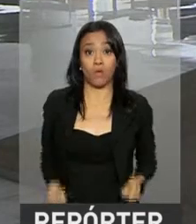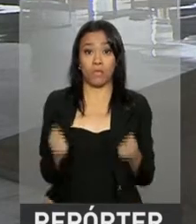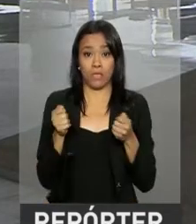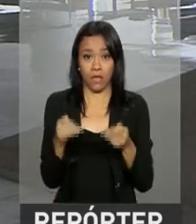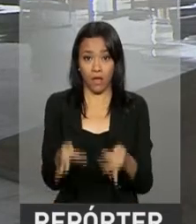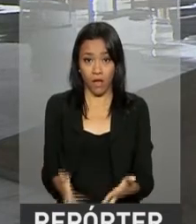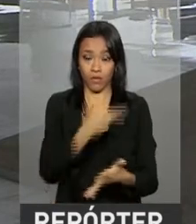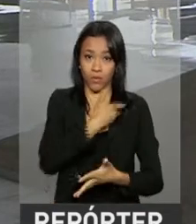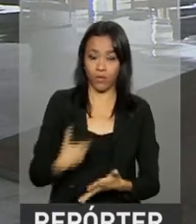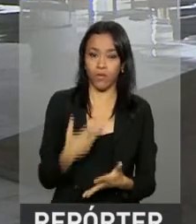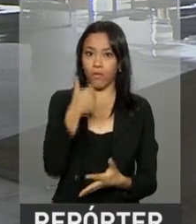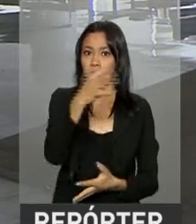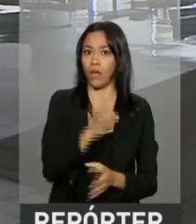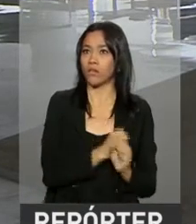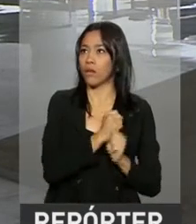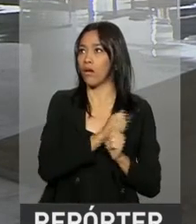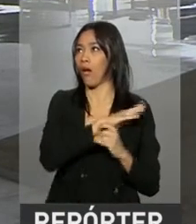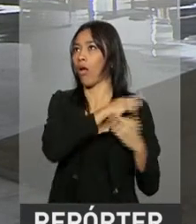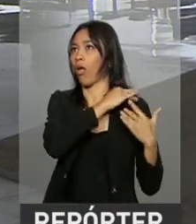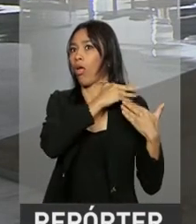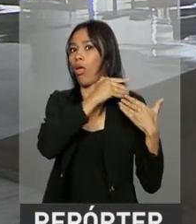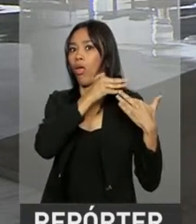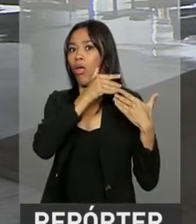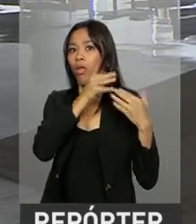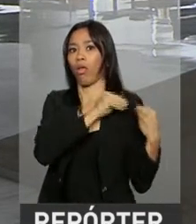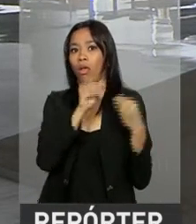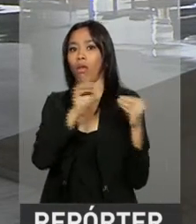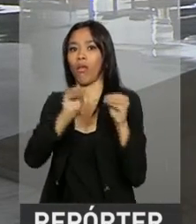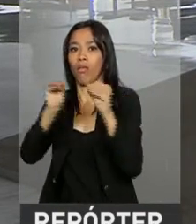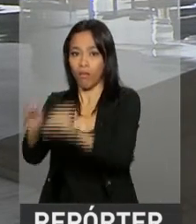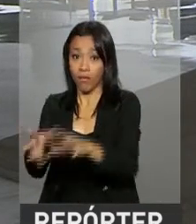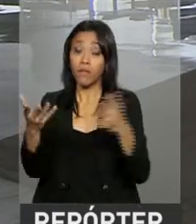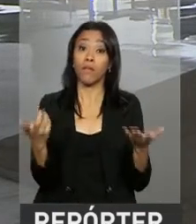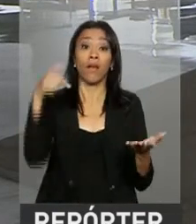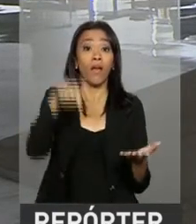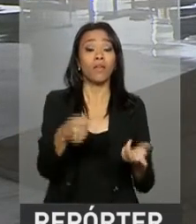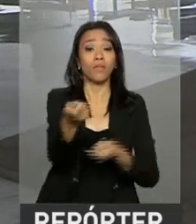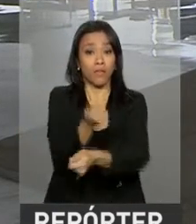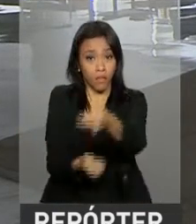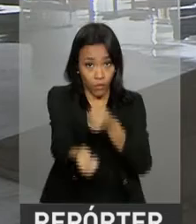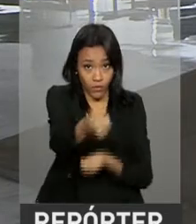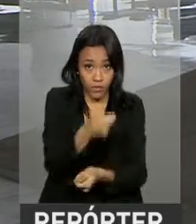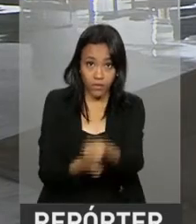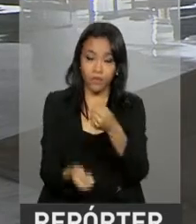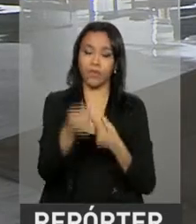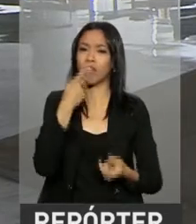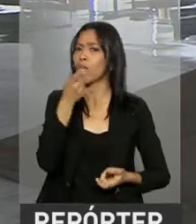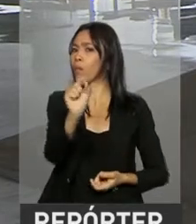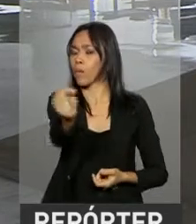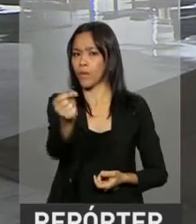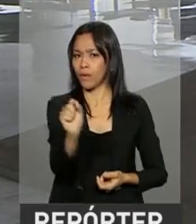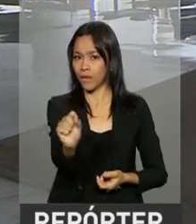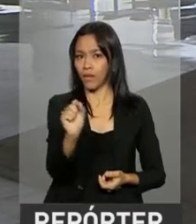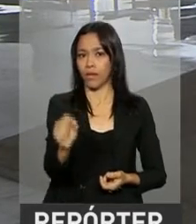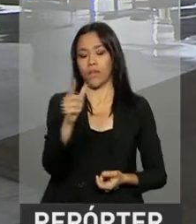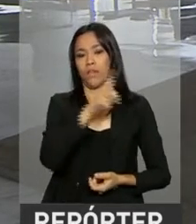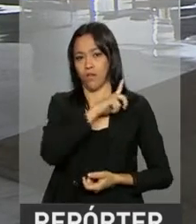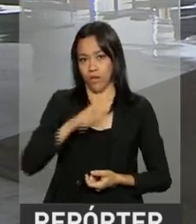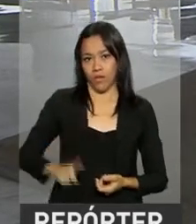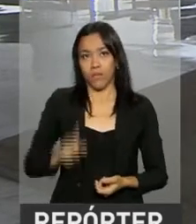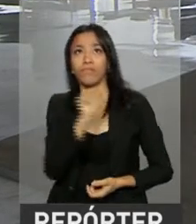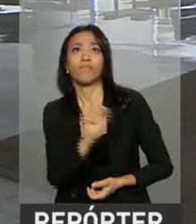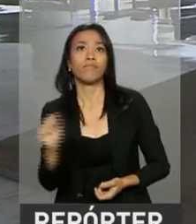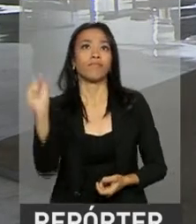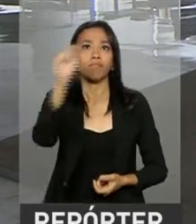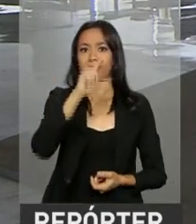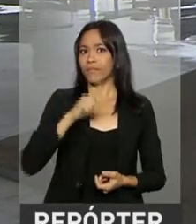em décadas ainda de acordo com o ministro essa negociação aí ele destacou que os governadores têm todos